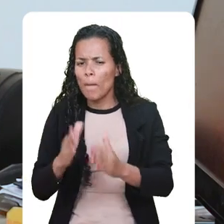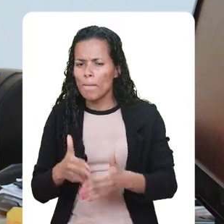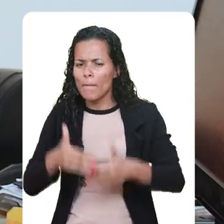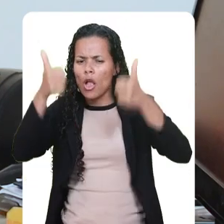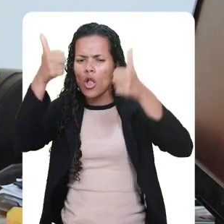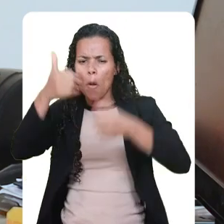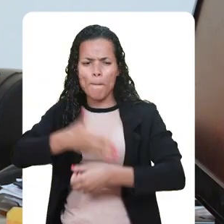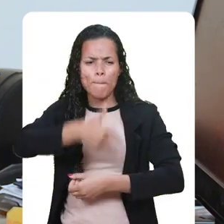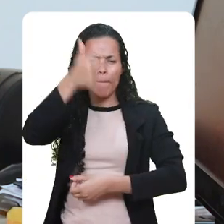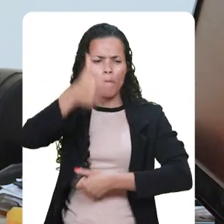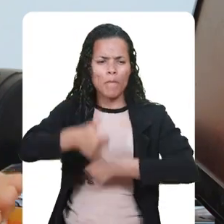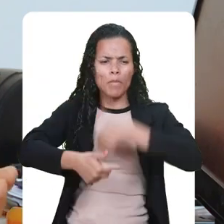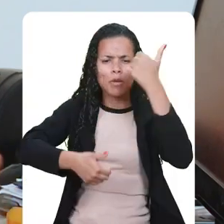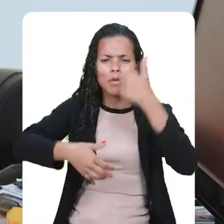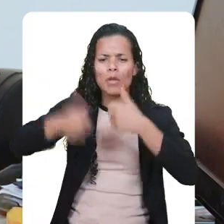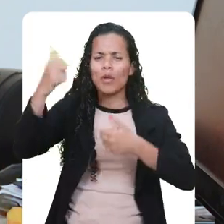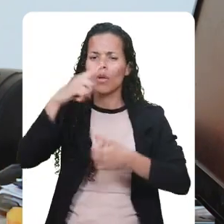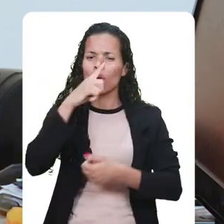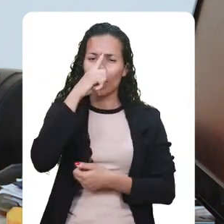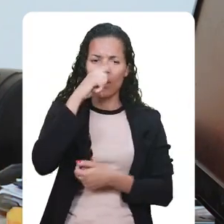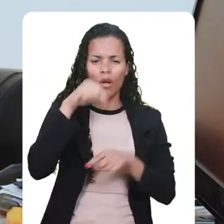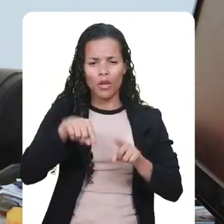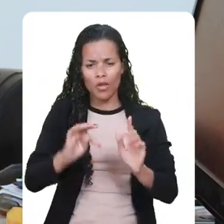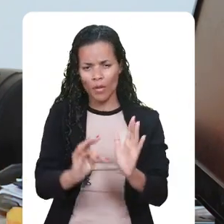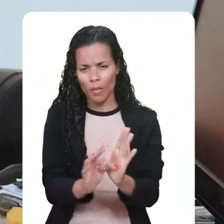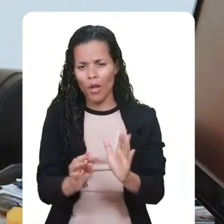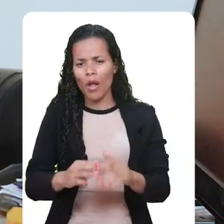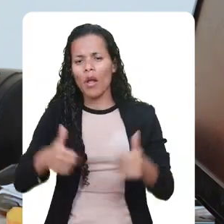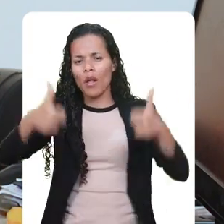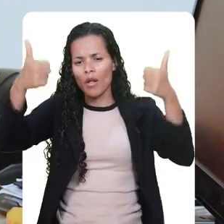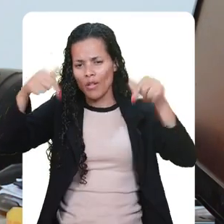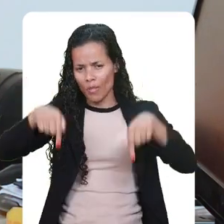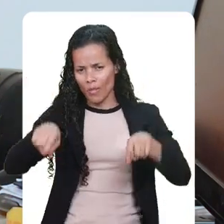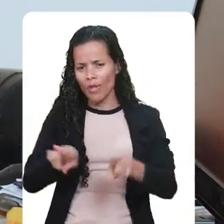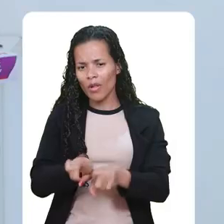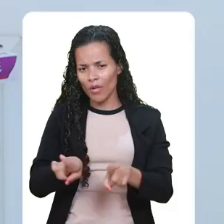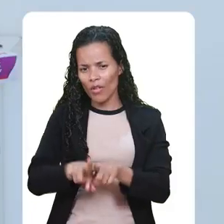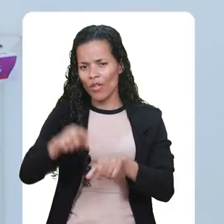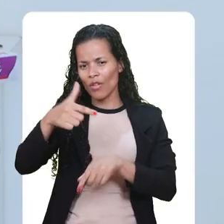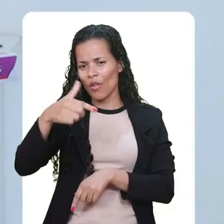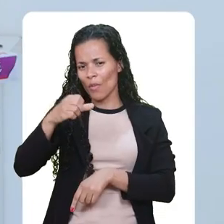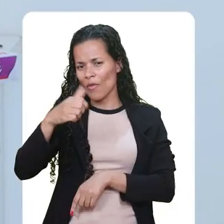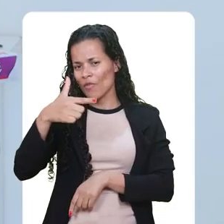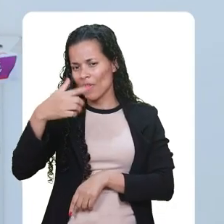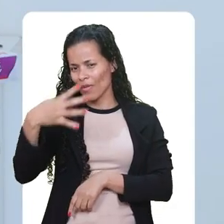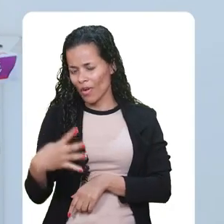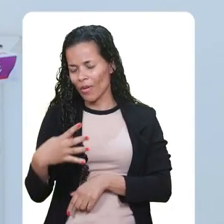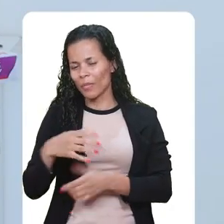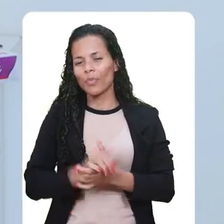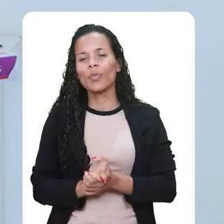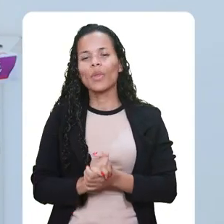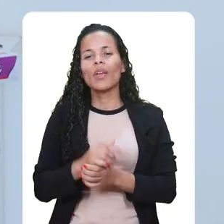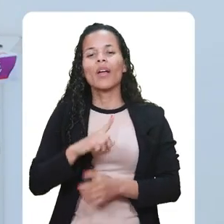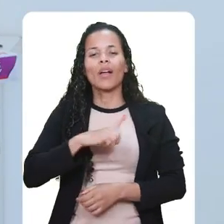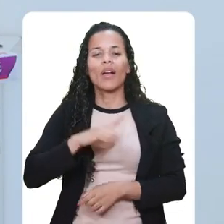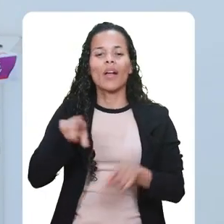mantendo uma linha também, sempre é campeão, é vice-campeão nos carnavais aqui em Timbaúba, e ele foi o campeão desse ano,